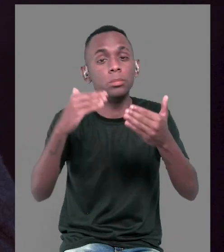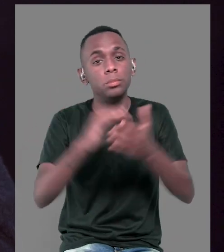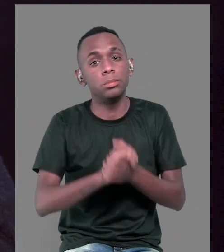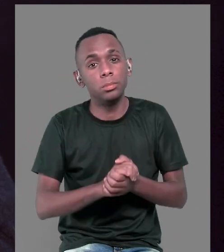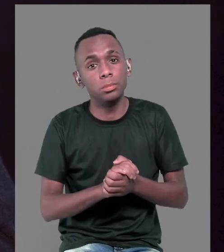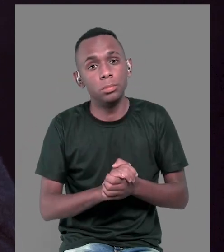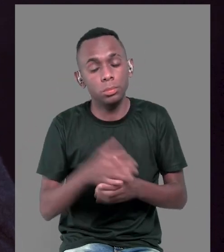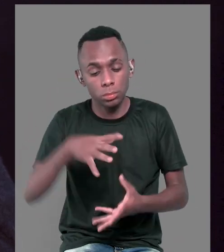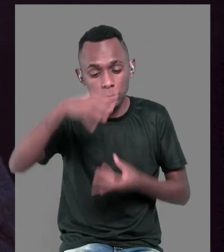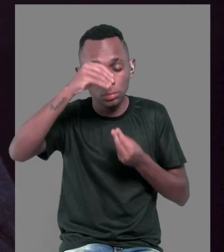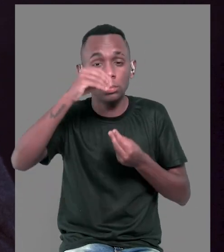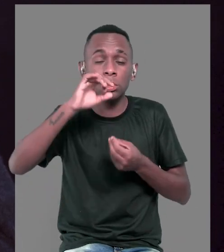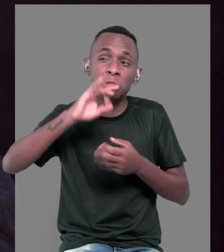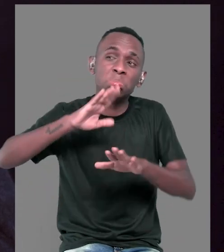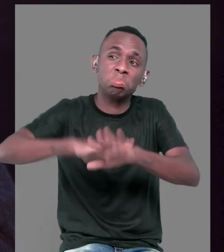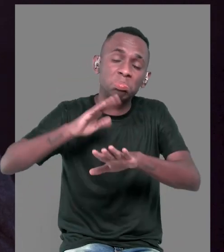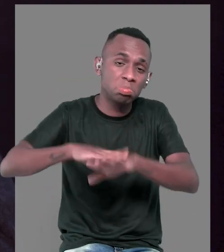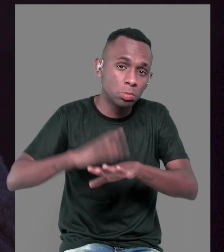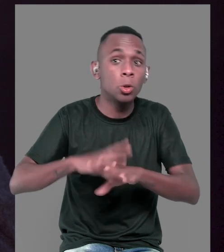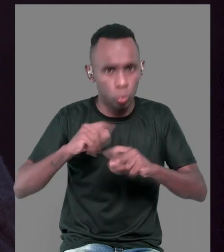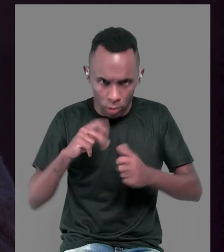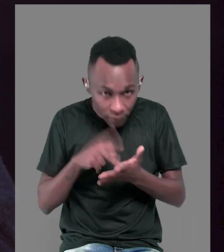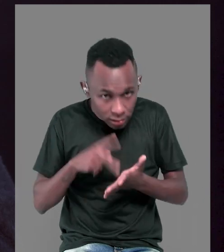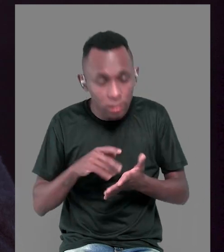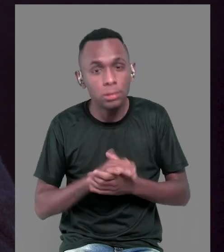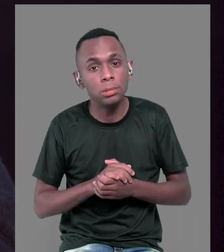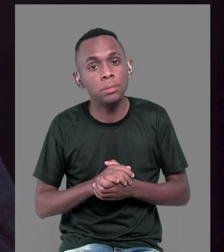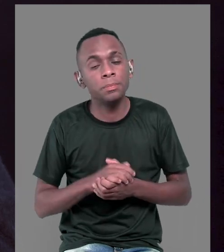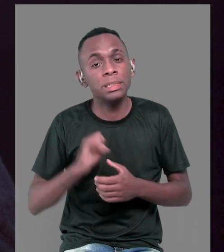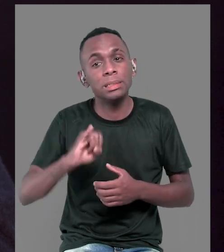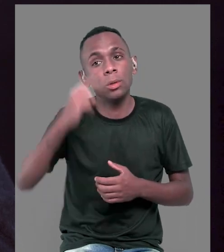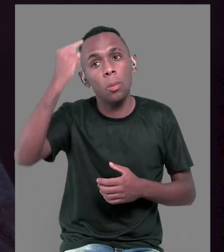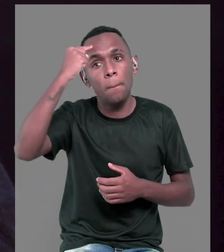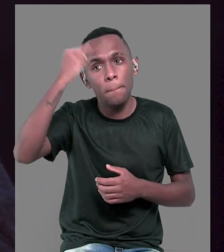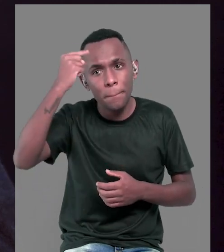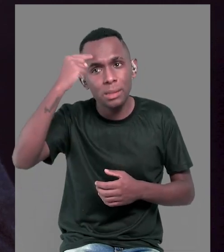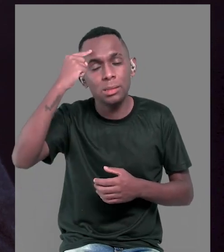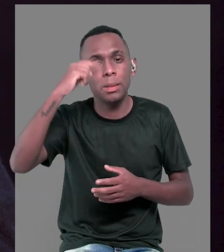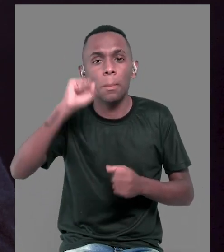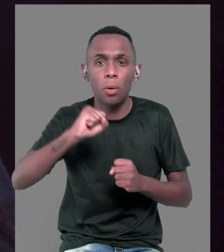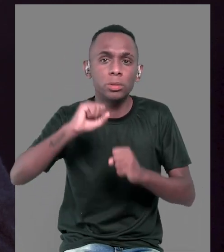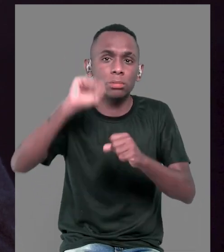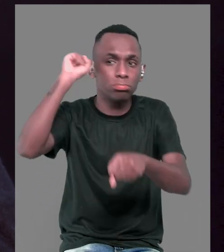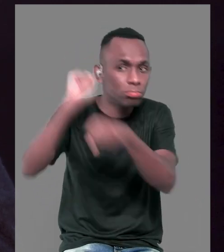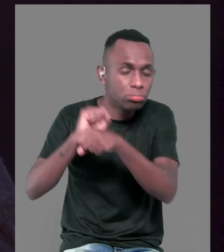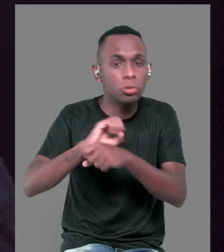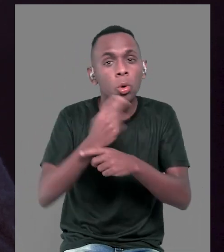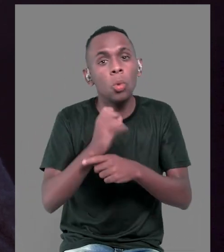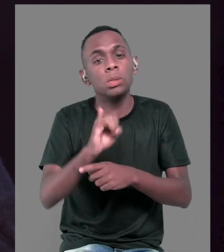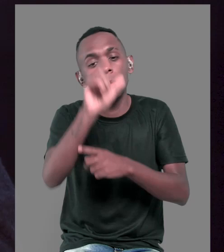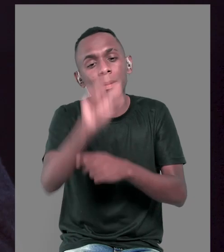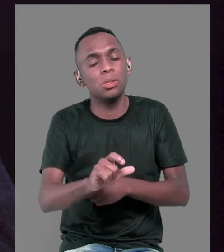supérfluo, tudo isso é verdade. Se o pensamento é desativado, ou se o sujeito é desconvocado